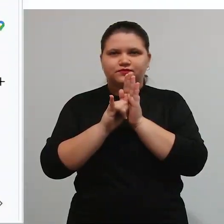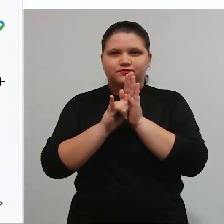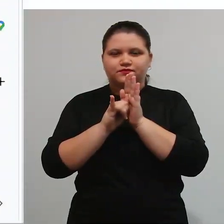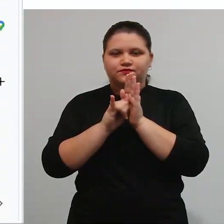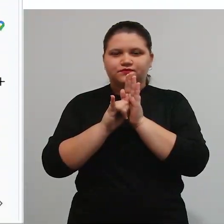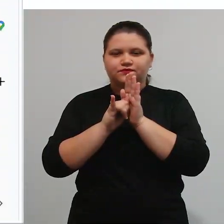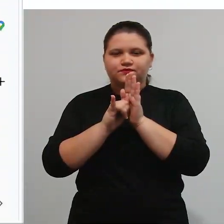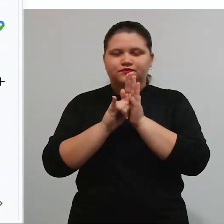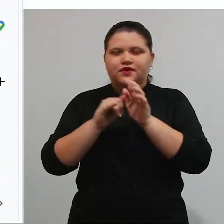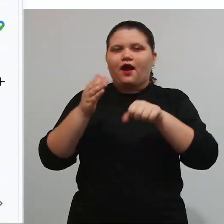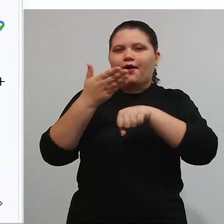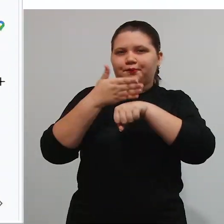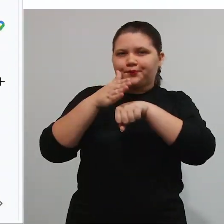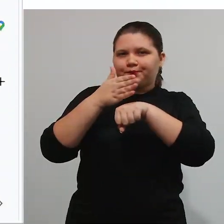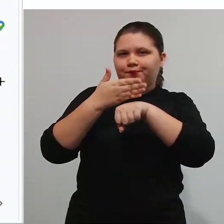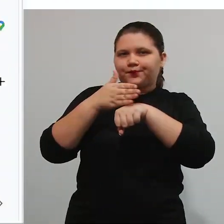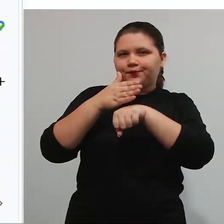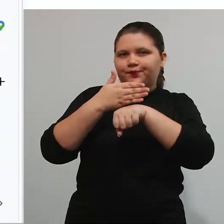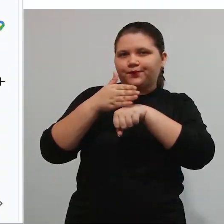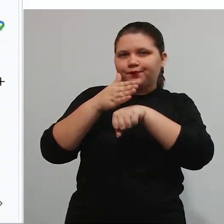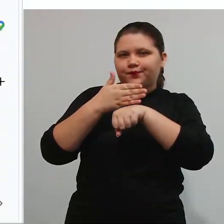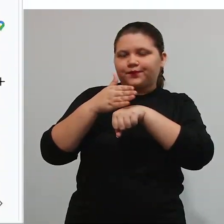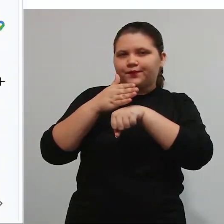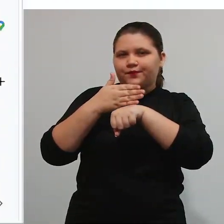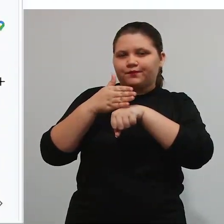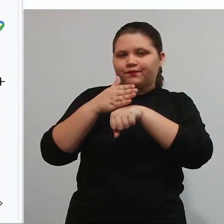identidade e